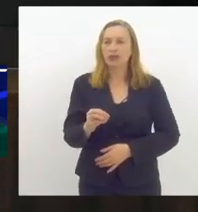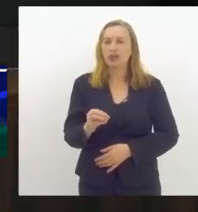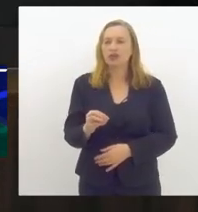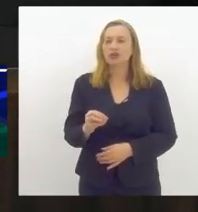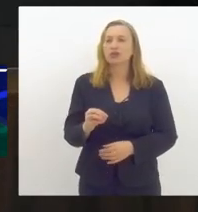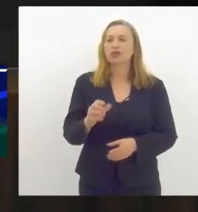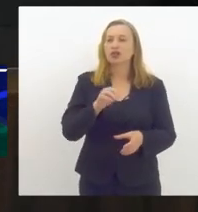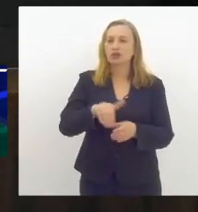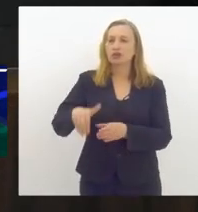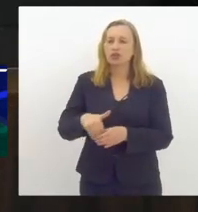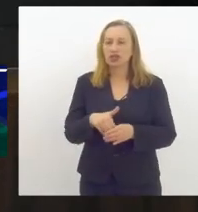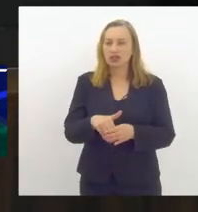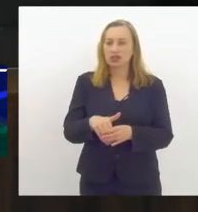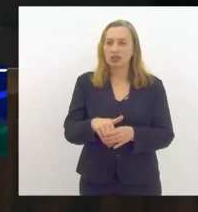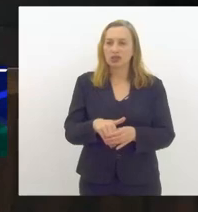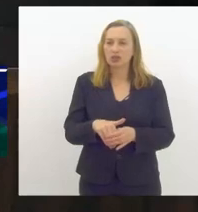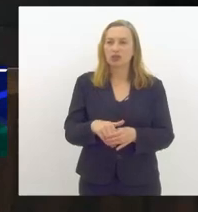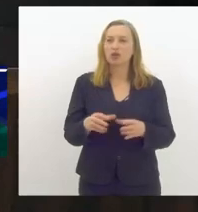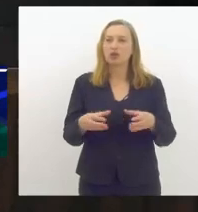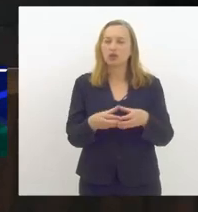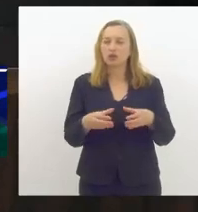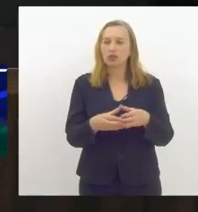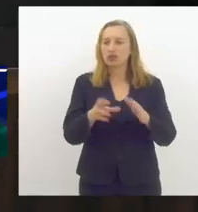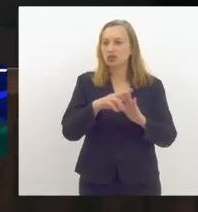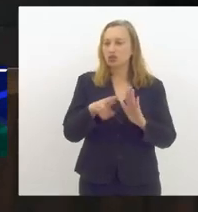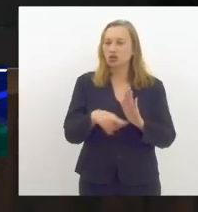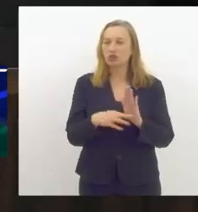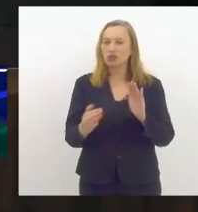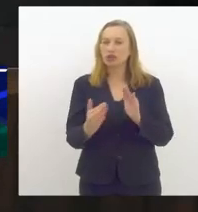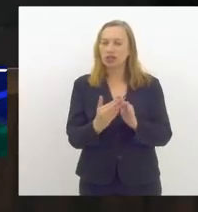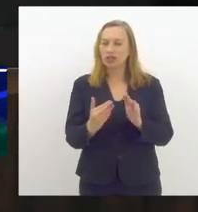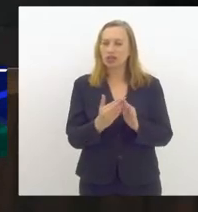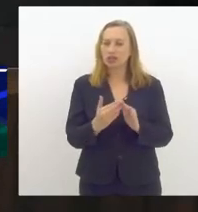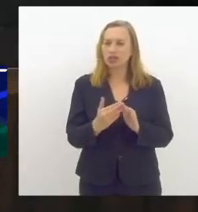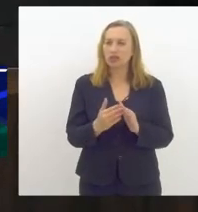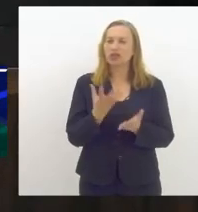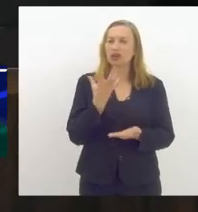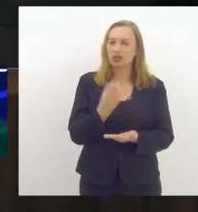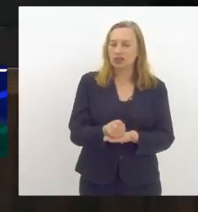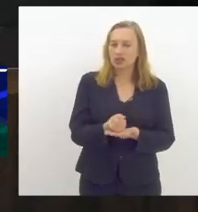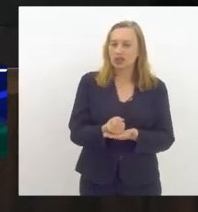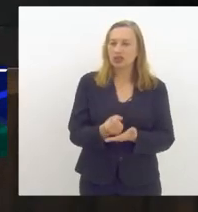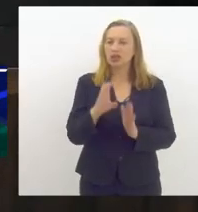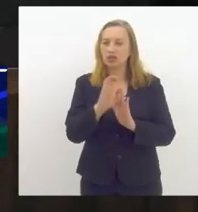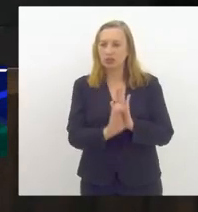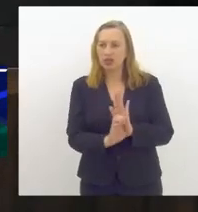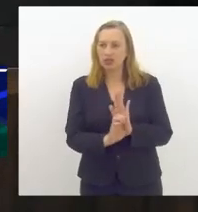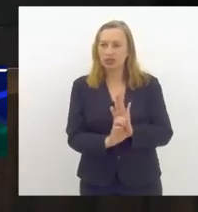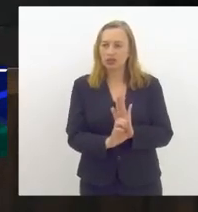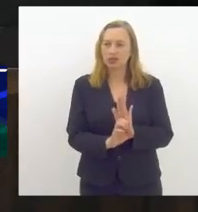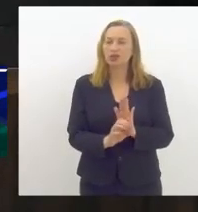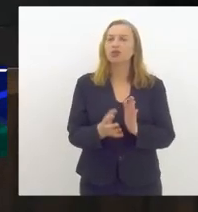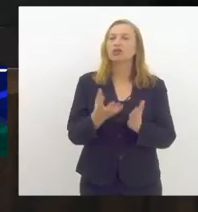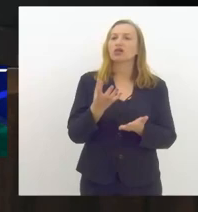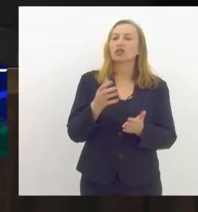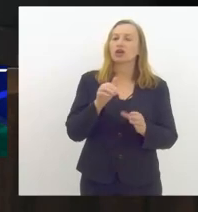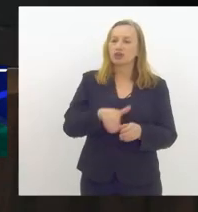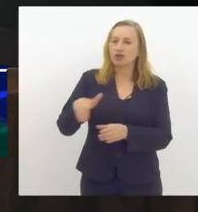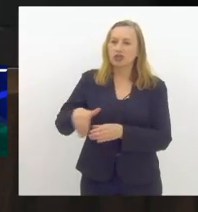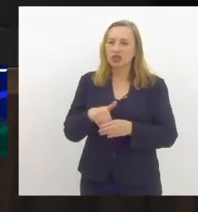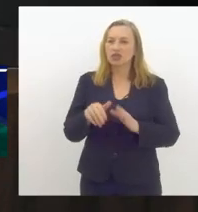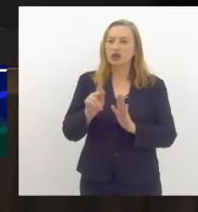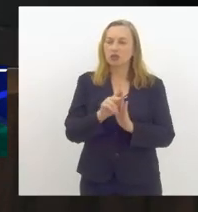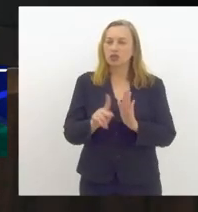e em votação parecer da comissão de normas internas favorável emendas em votação